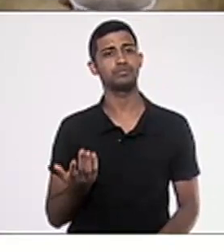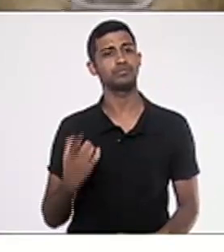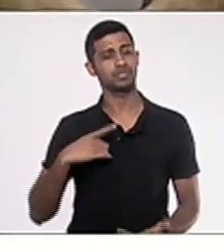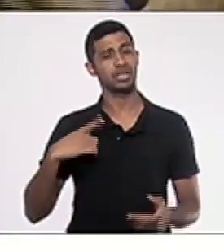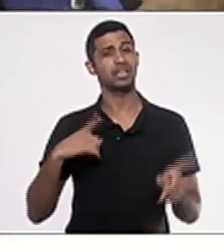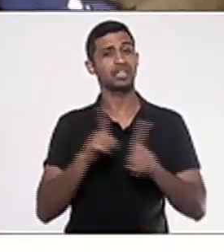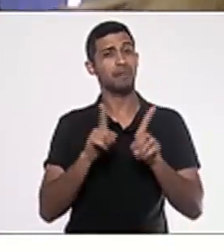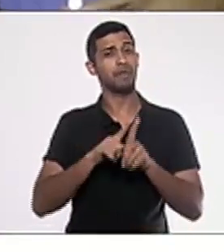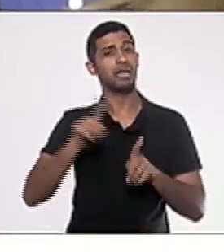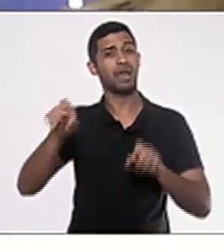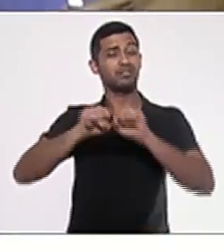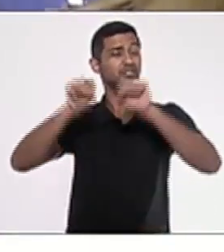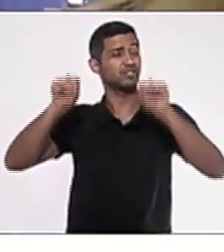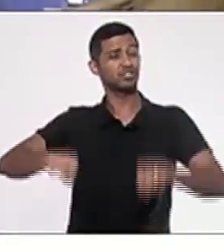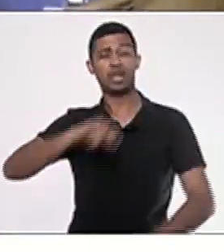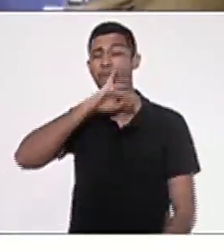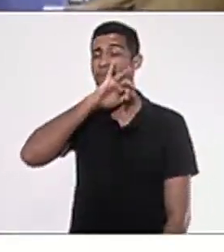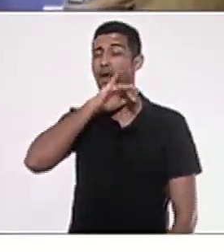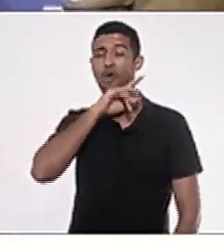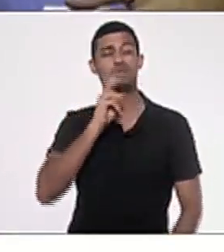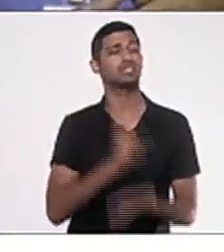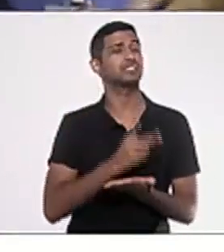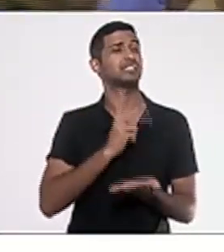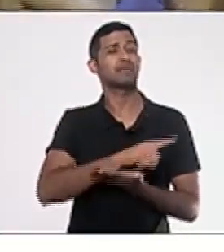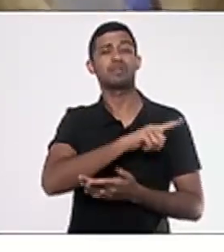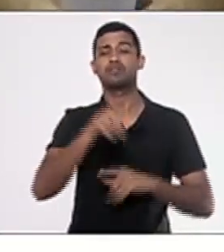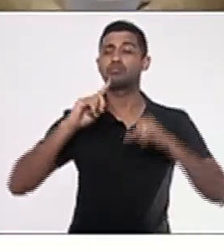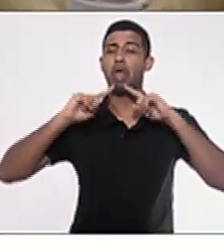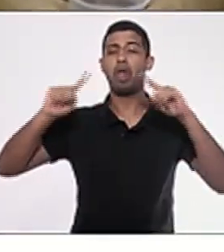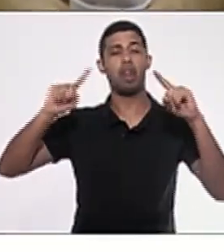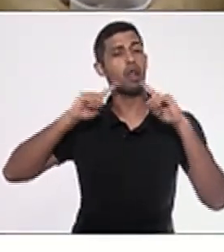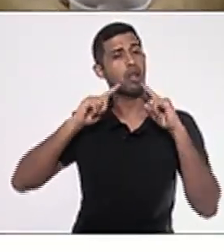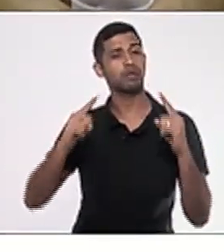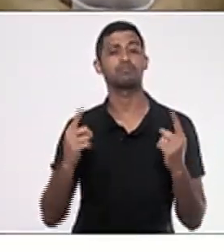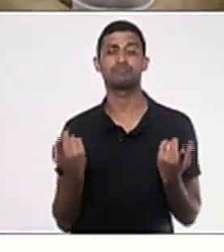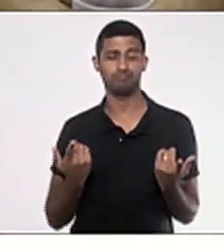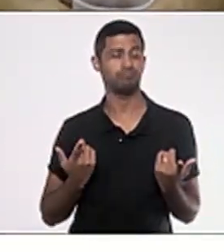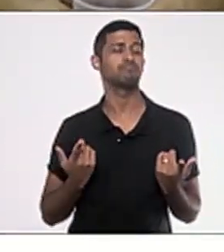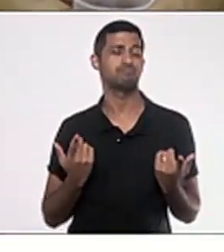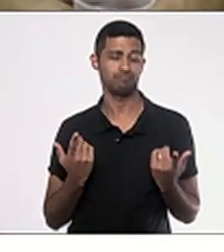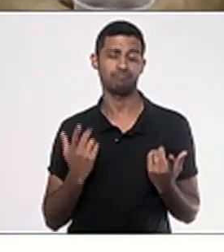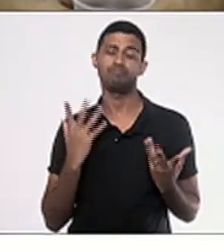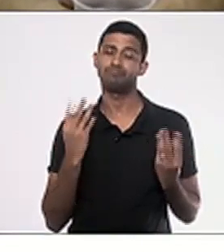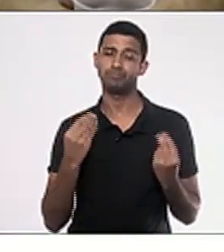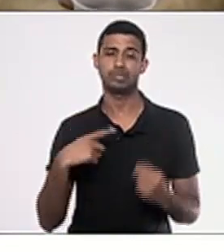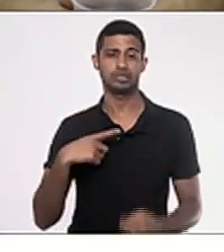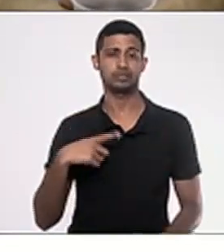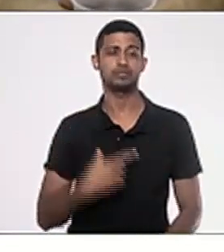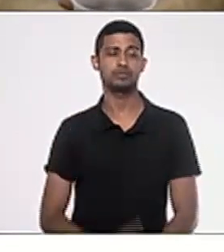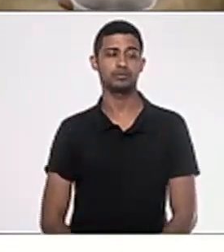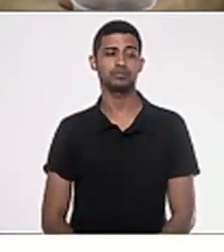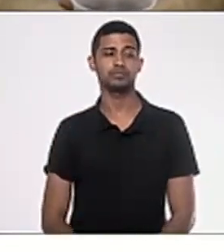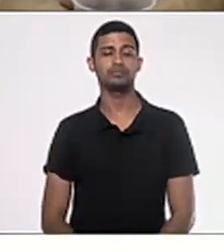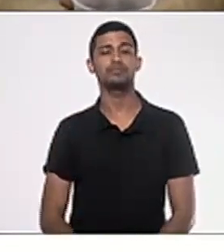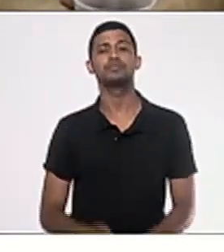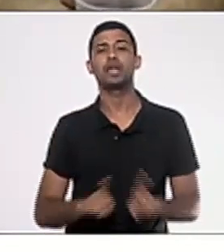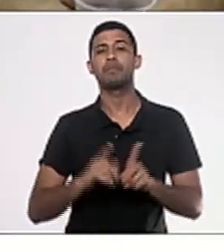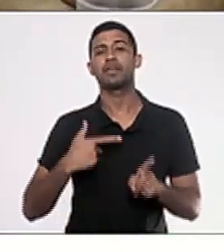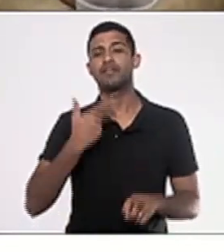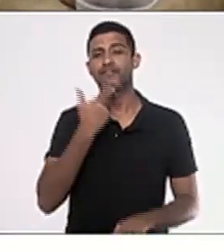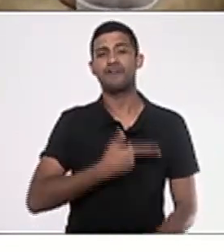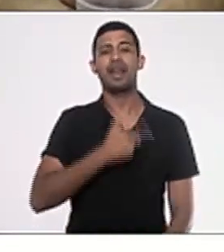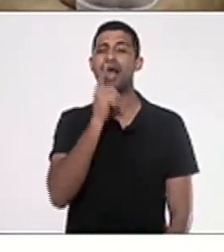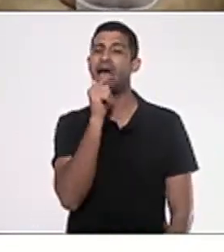do serviço também, que é uma reclamação pontual, né, que o consumidor se queixa muito. Fornecimento parcial, cancelamento